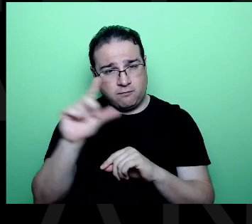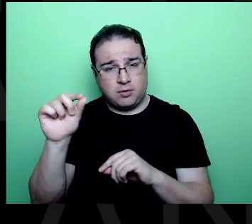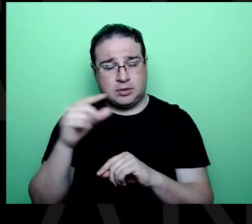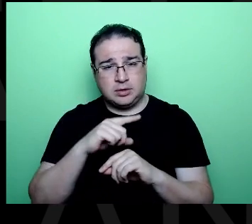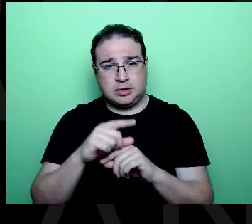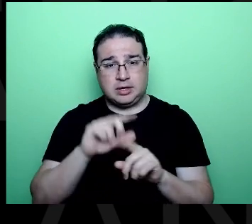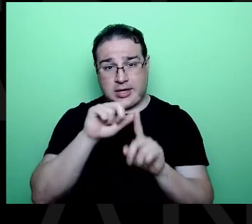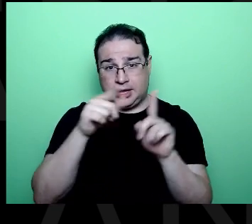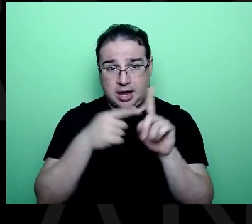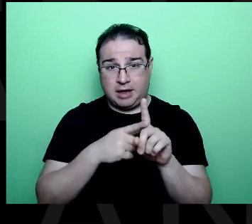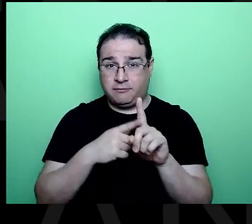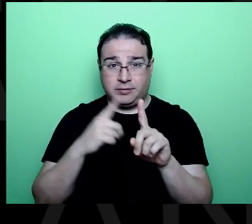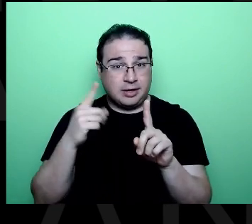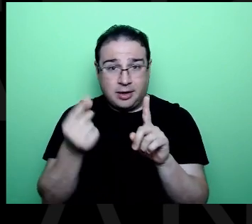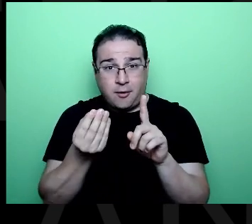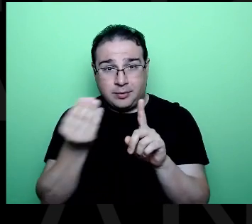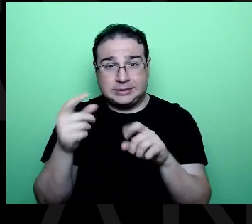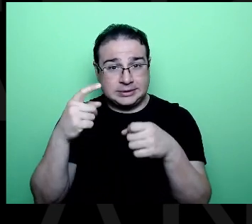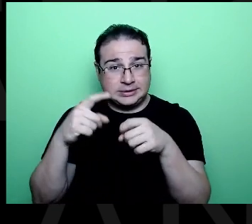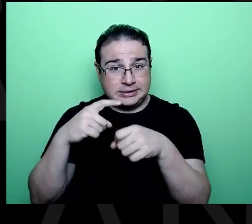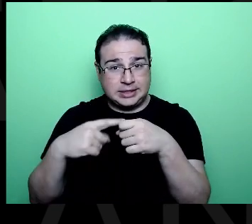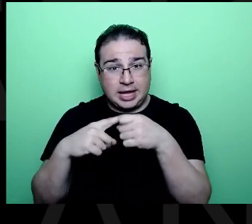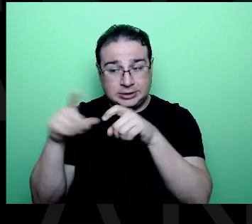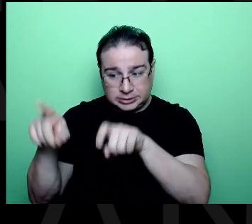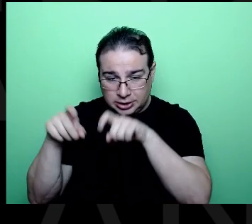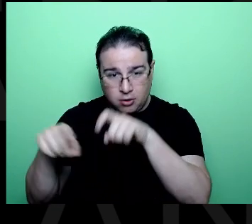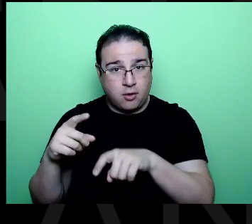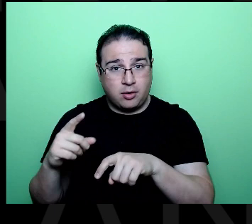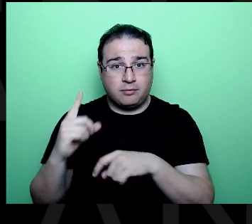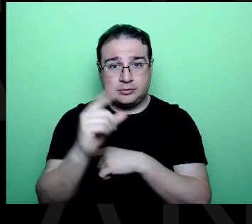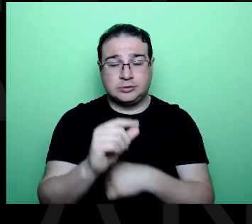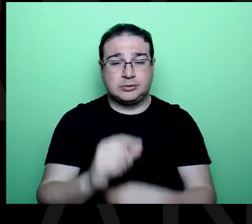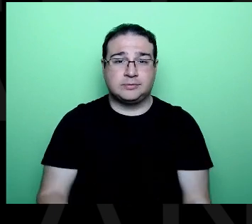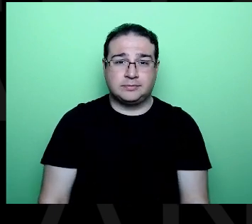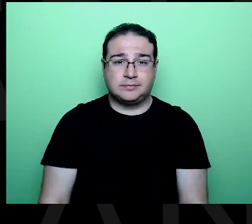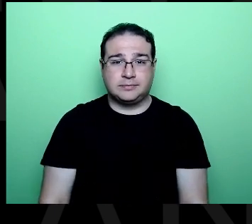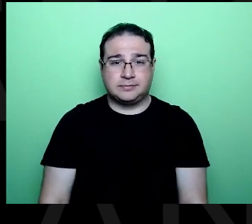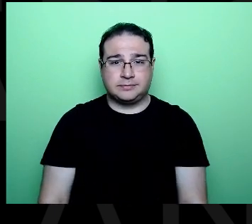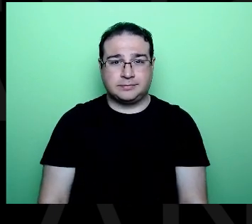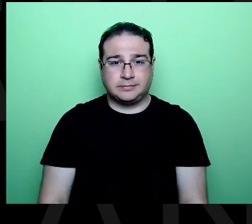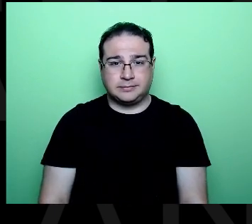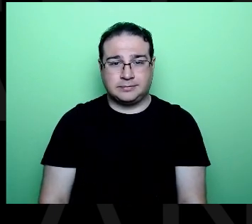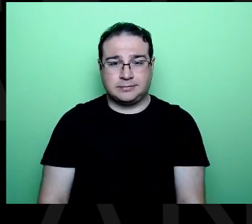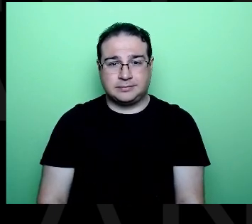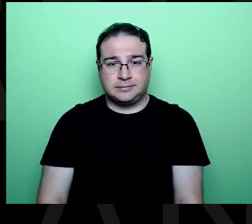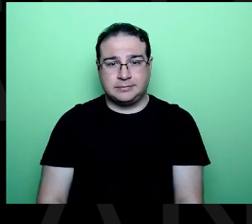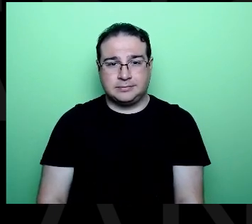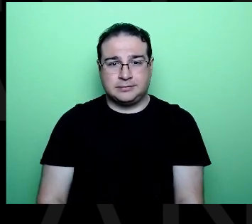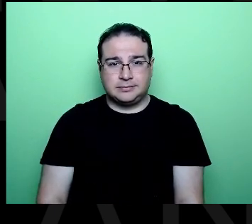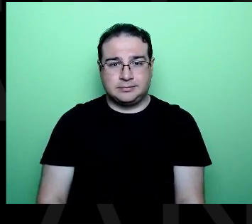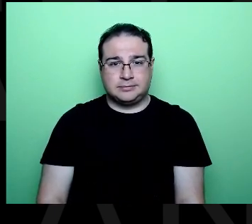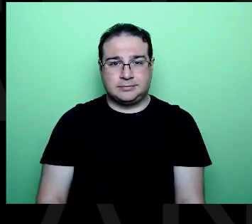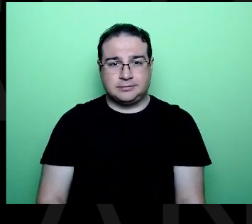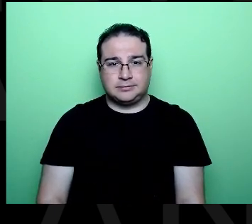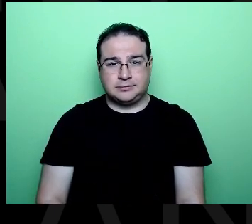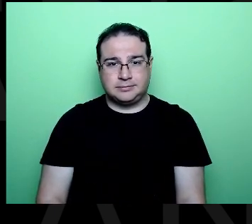grávida de uma cidade do interior, é uma mulher que é muito mais do que